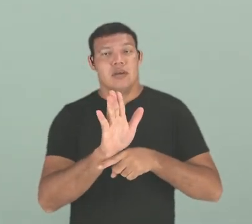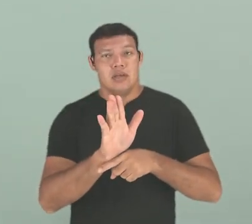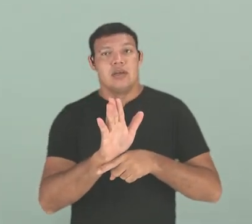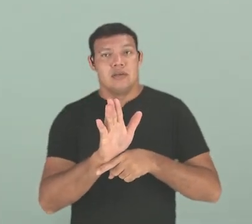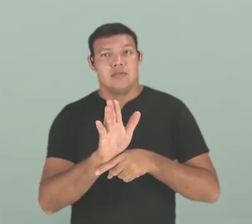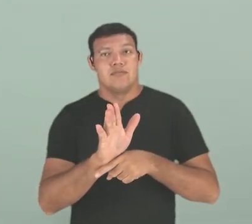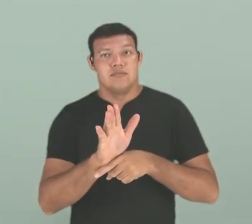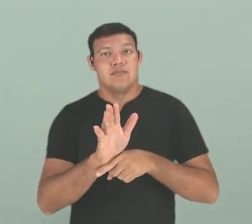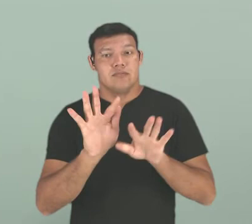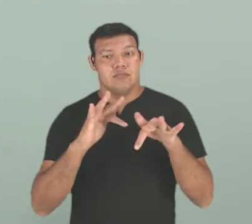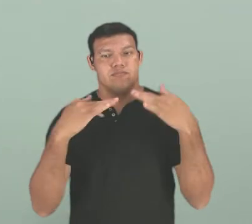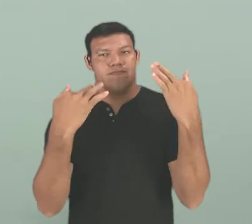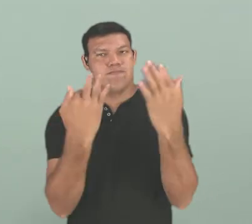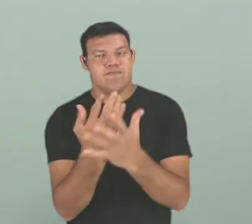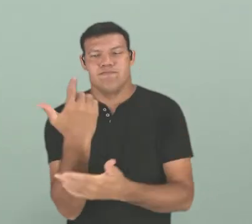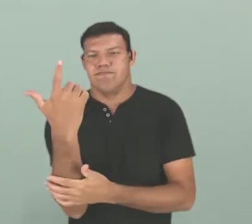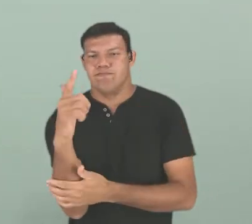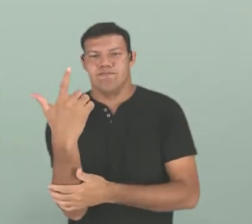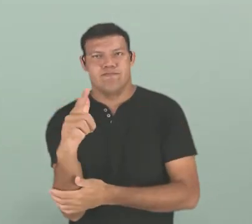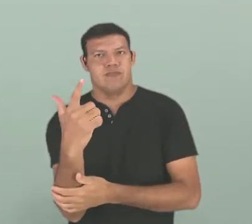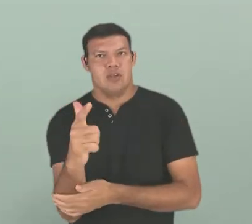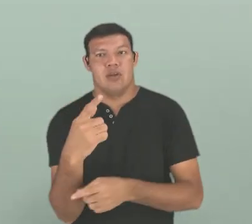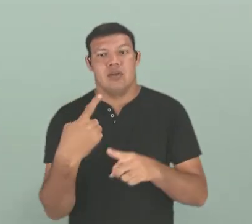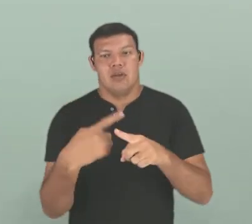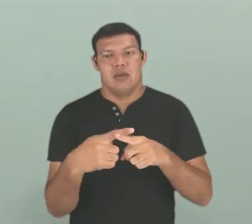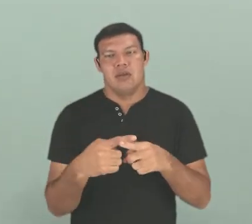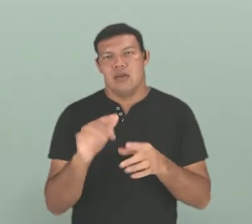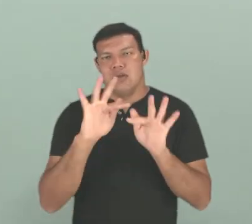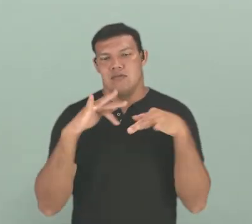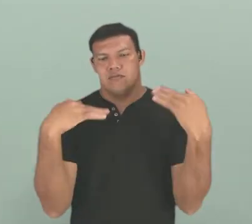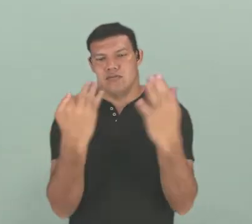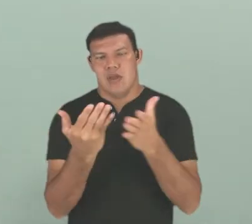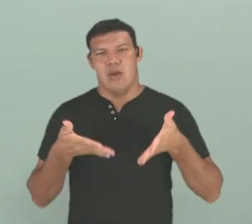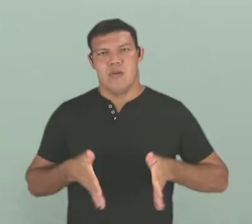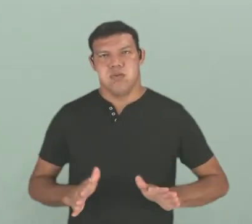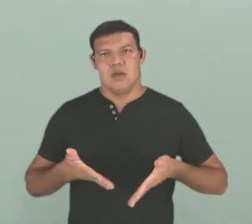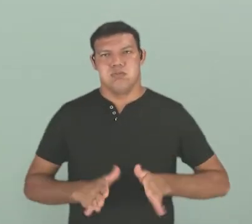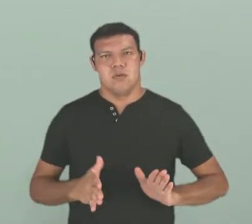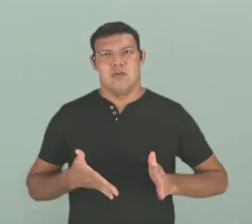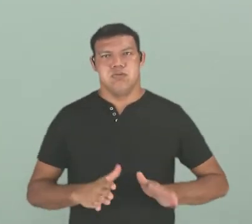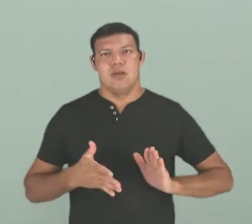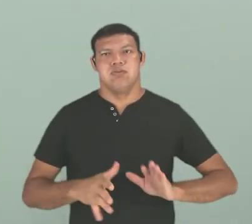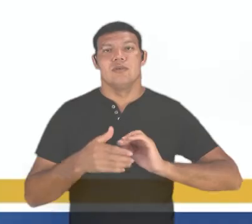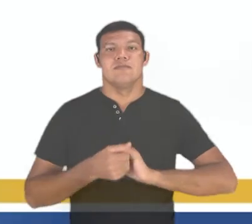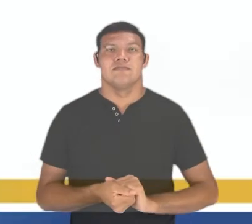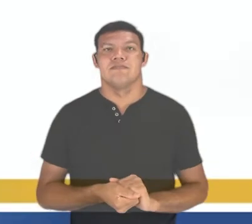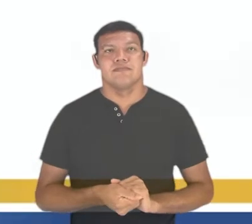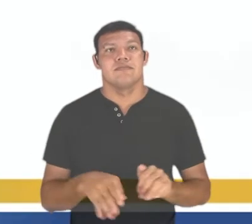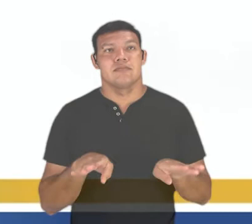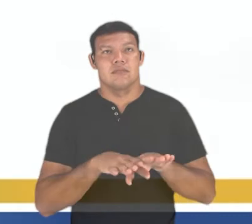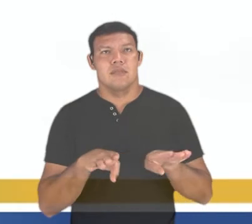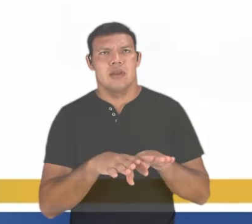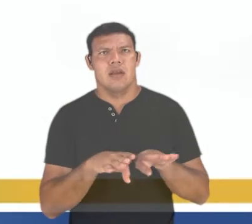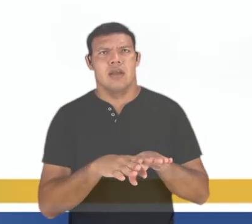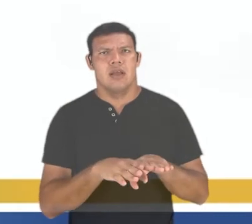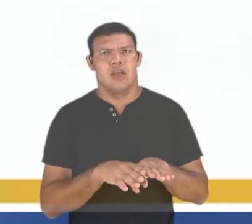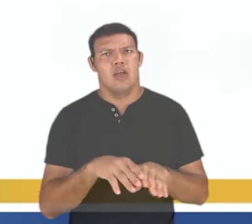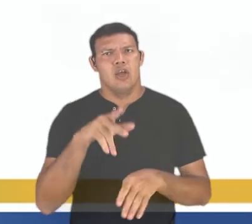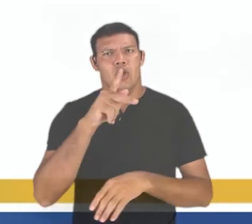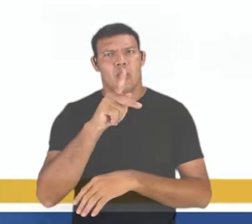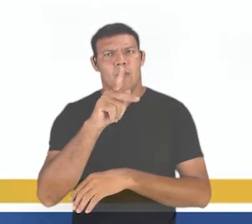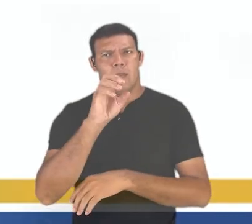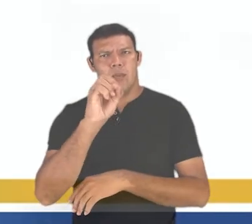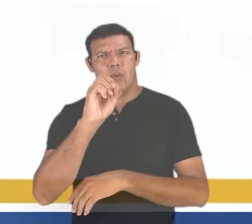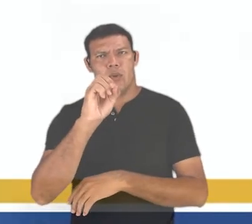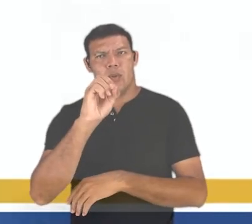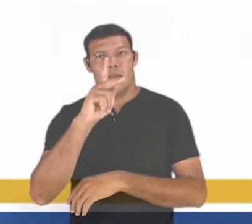preocupação com o controle de natalidade no Brasil, ok? Aí nós vamos ter aí um negócio de populoso e povoado. Qual é a diferença entre